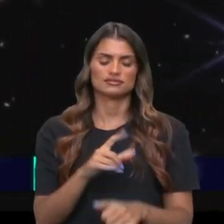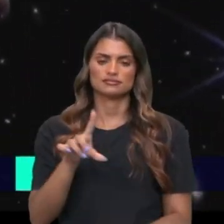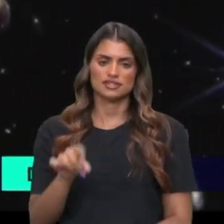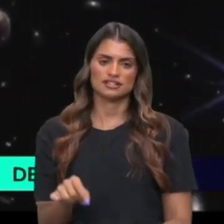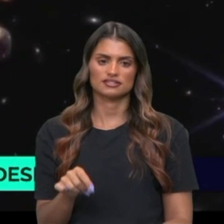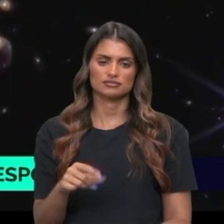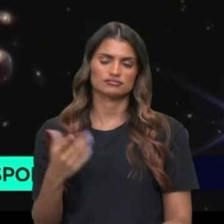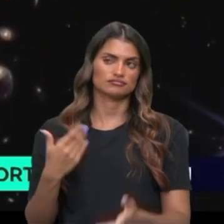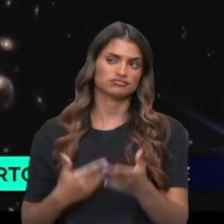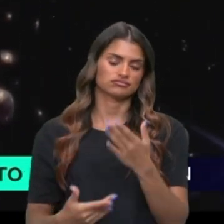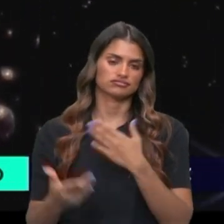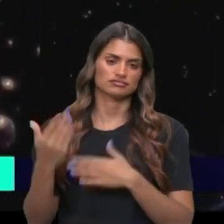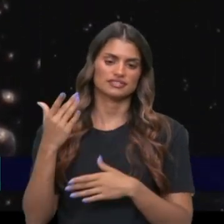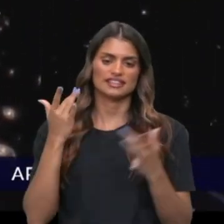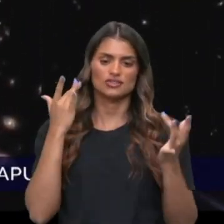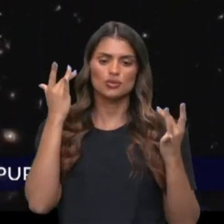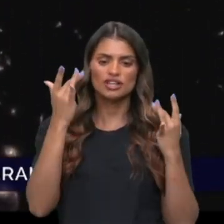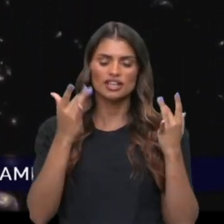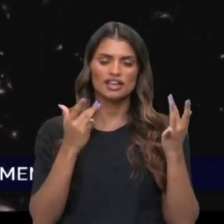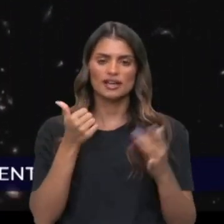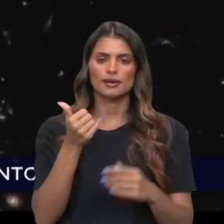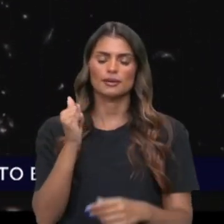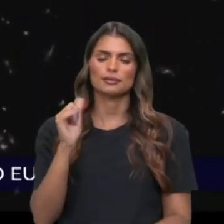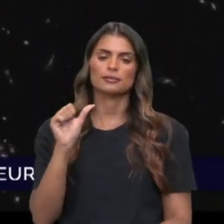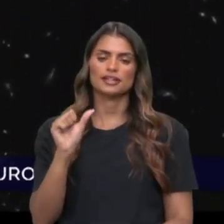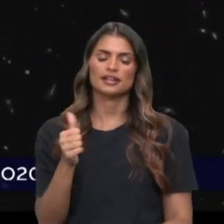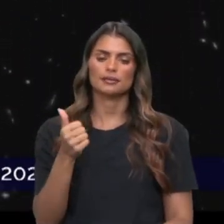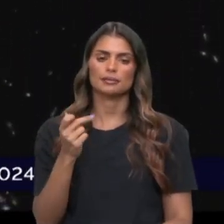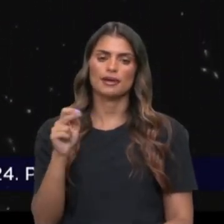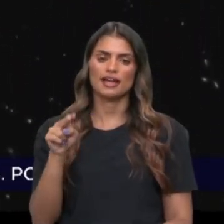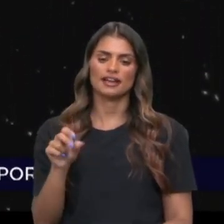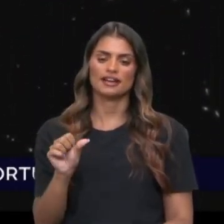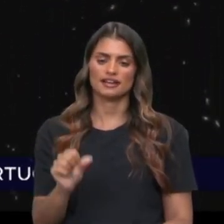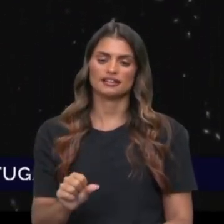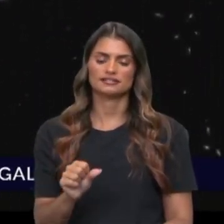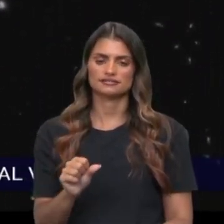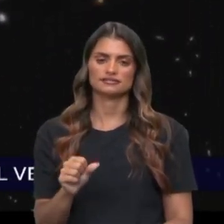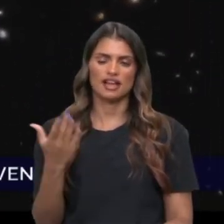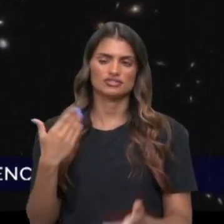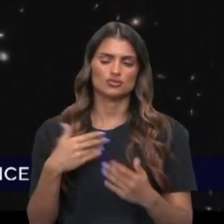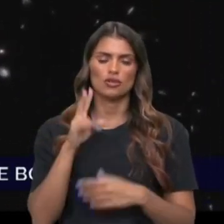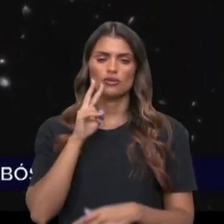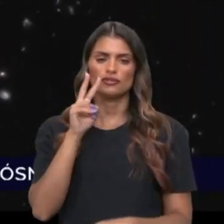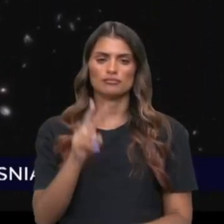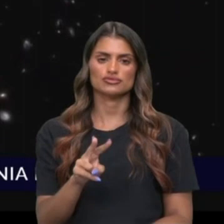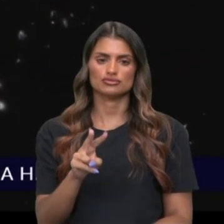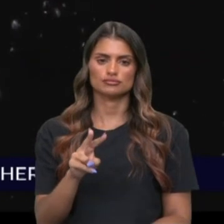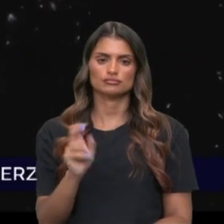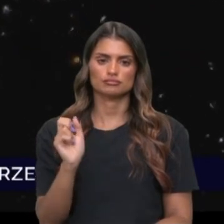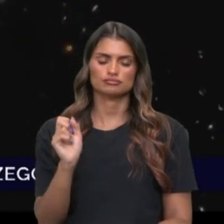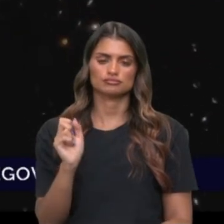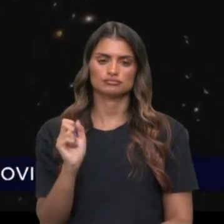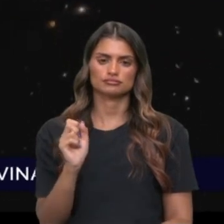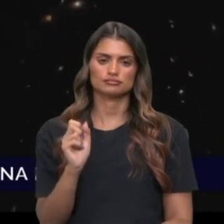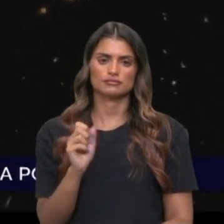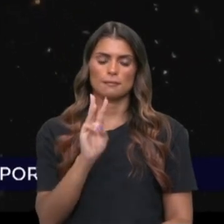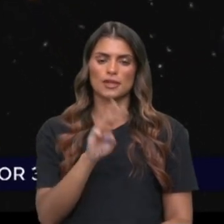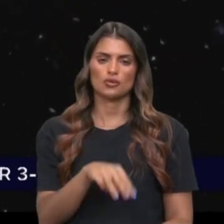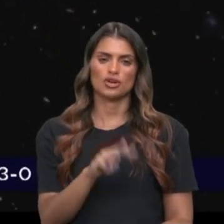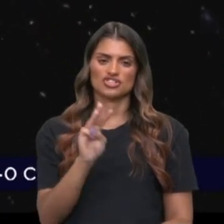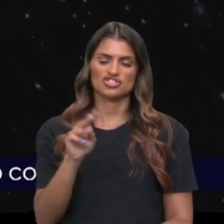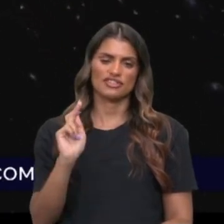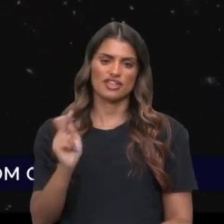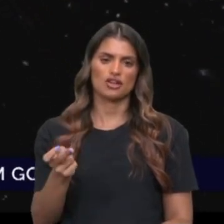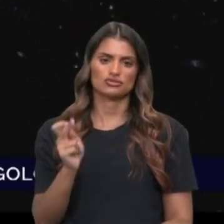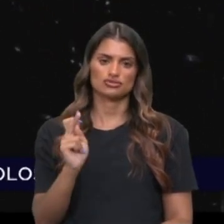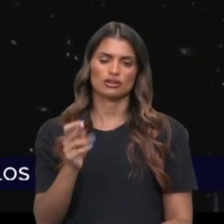uma altura da teoria Big Bang chamada Era da Reionização. Quando olhamos para as primeiras centenas de milhões de anos do universo,